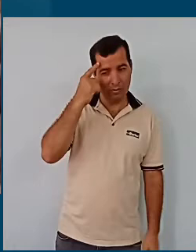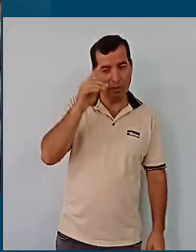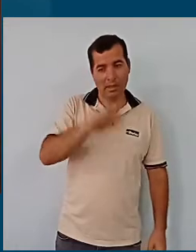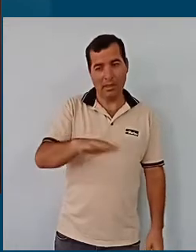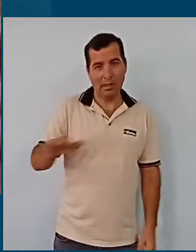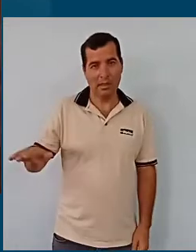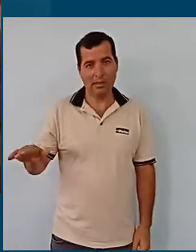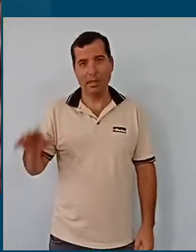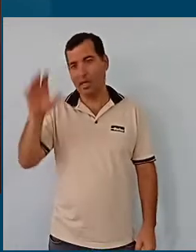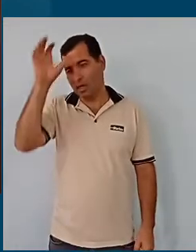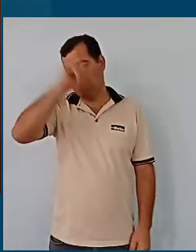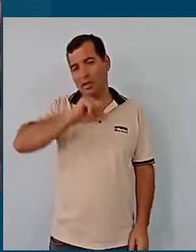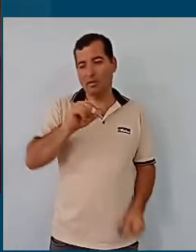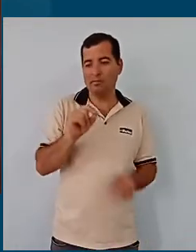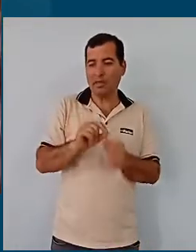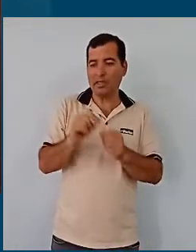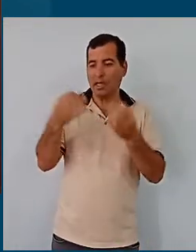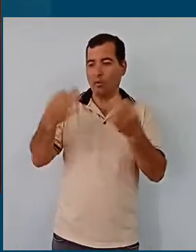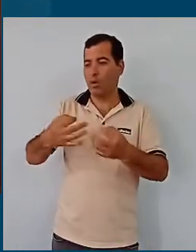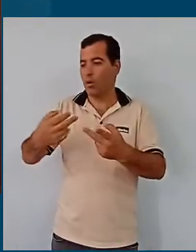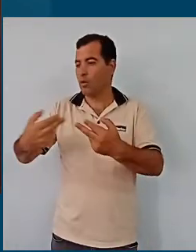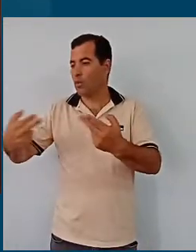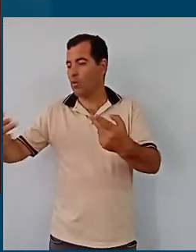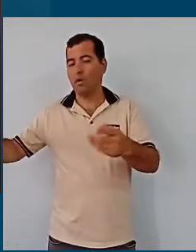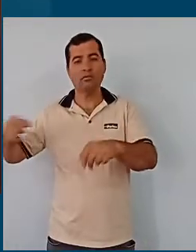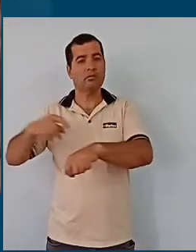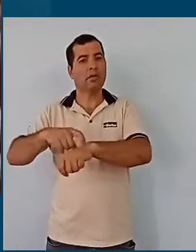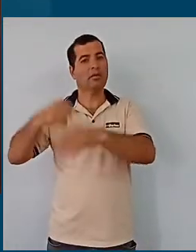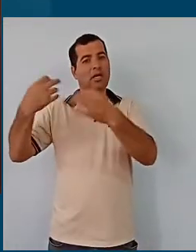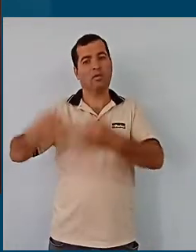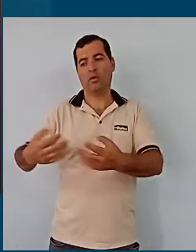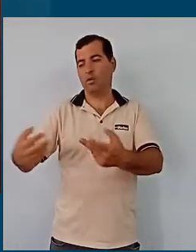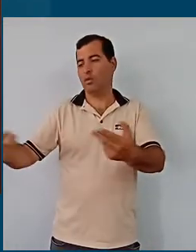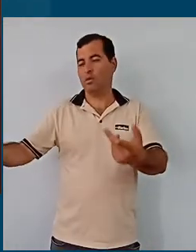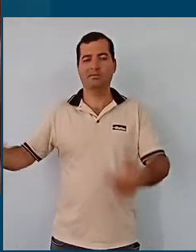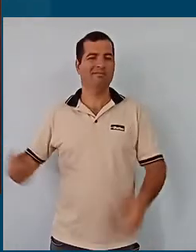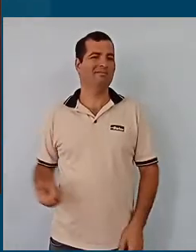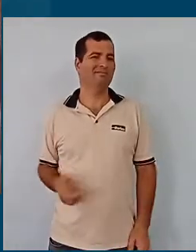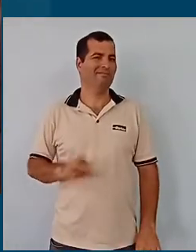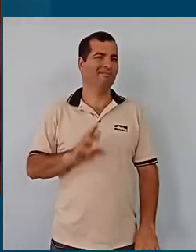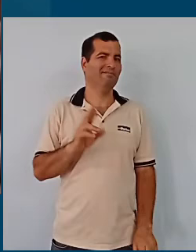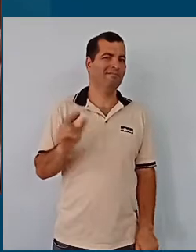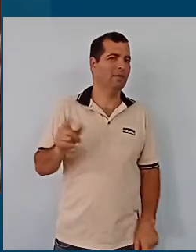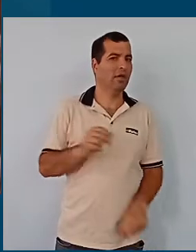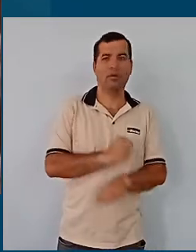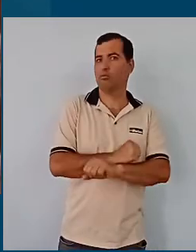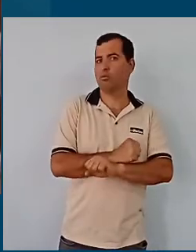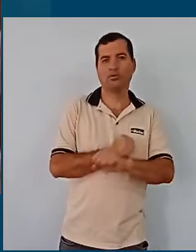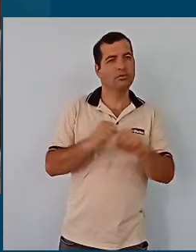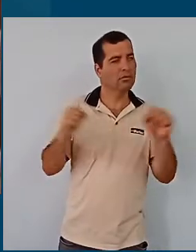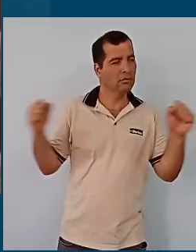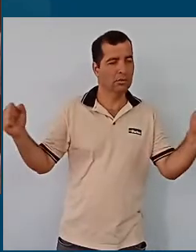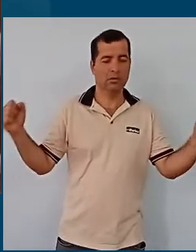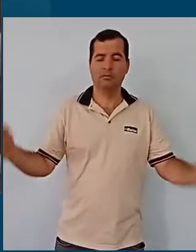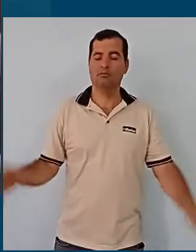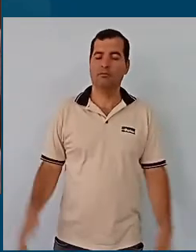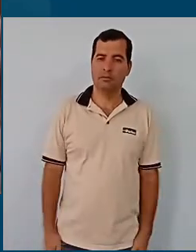quando estão todas fazendo a mesma coisa ao mesmo tempo. E isso é uma coisa quase impossível